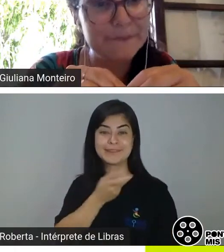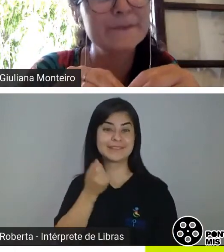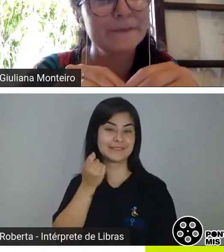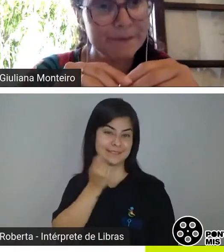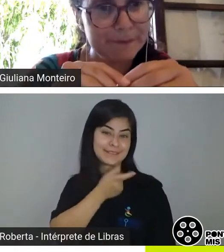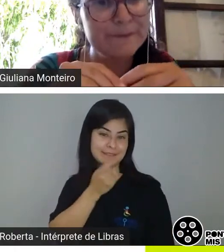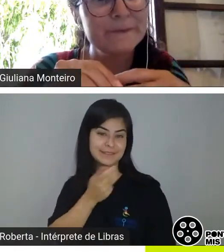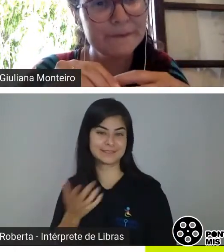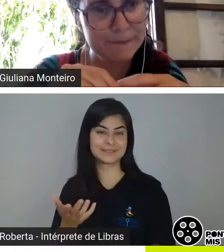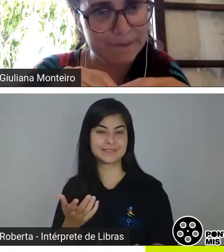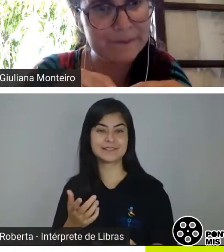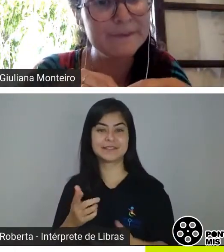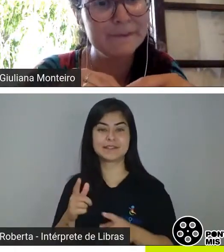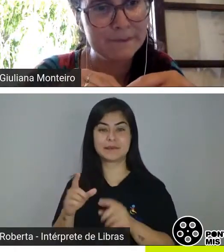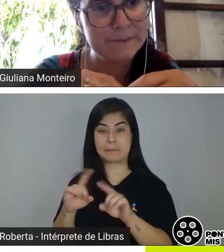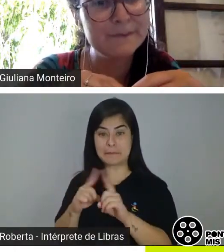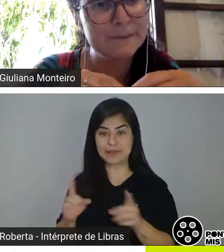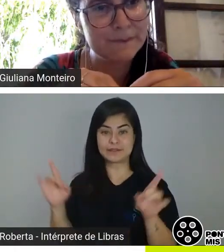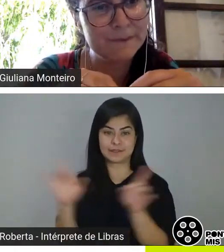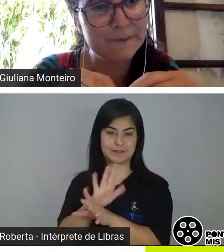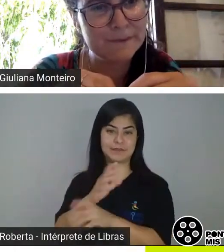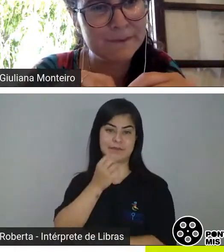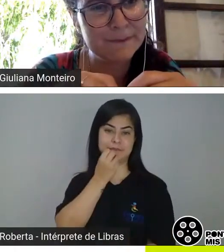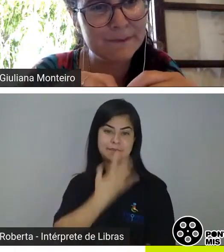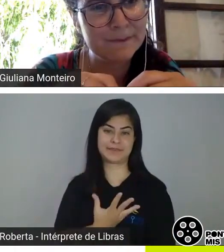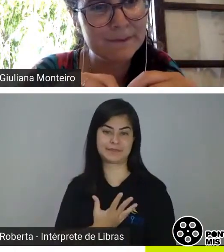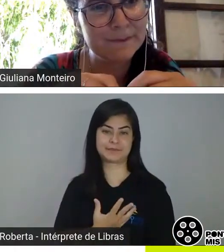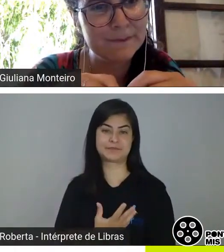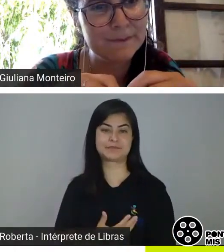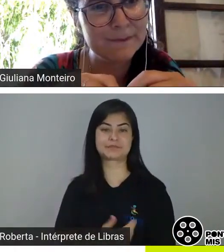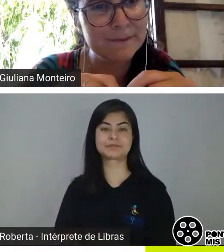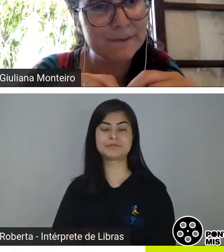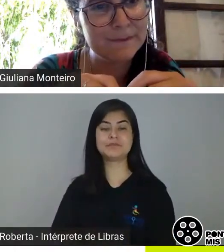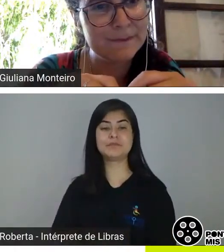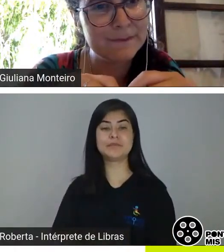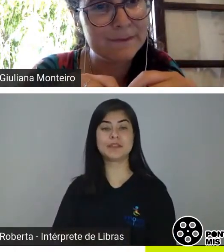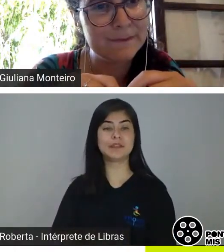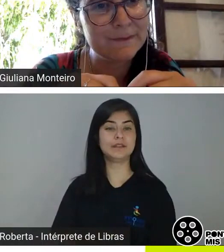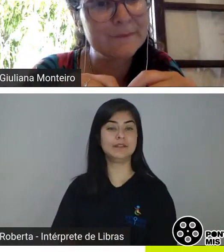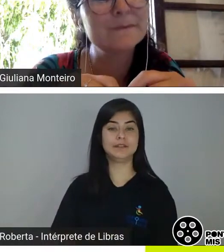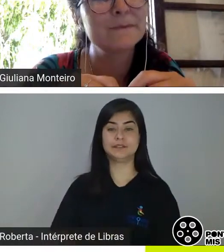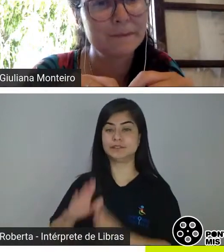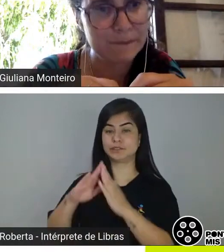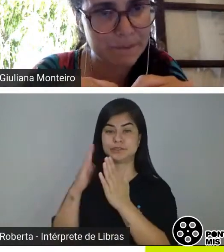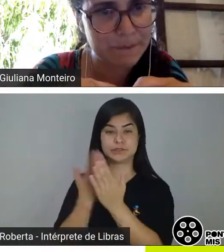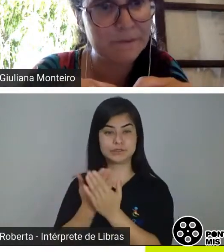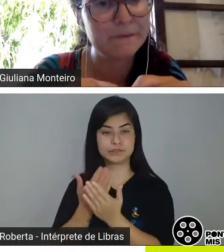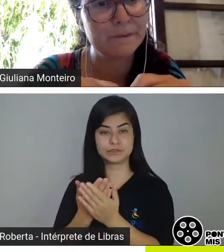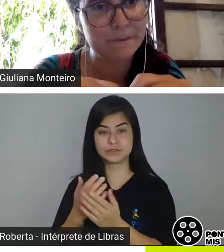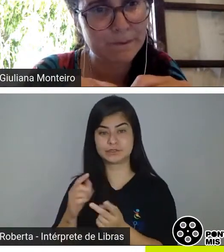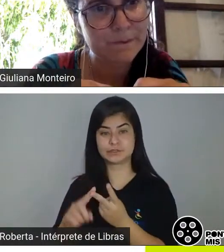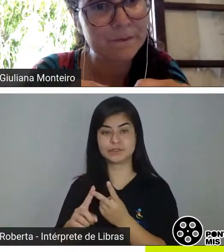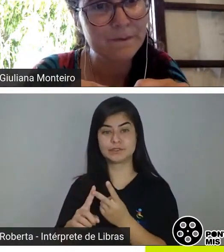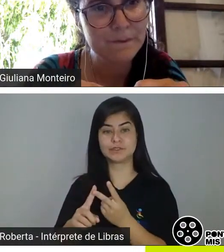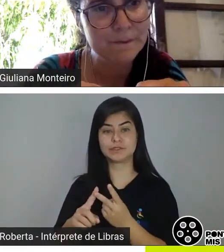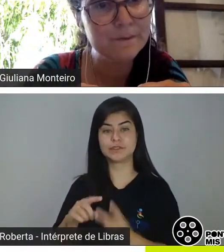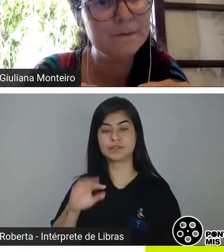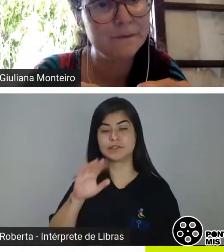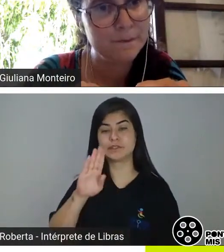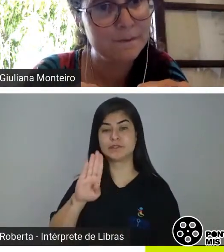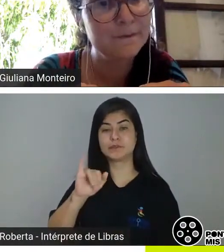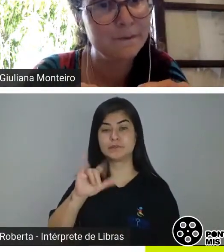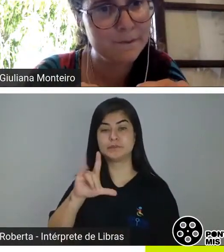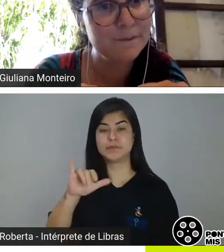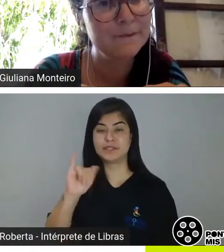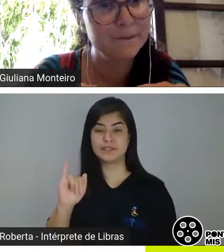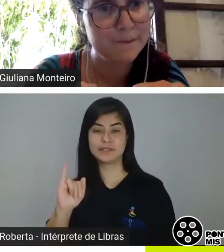nada de engraçado. Ela apenas termina bem. Então, Ettore Scola, Fellini, Billy Wilder